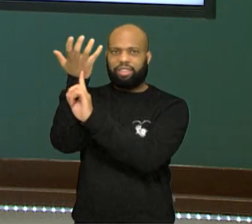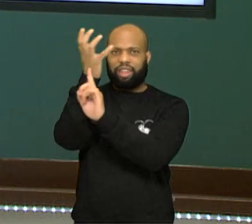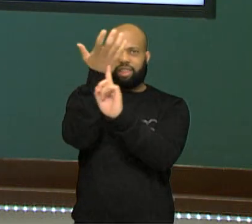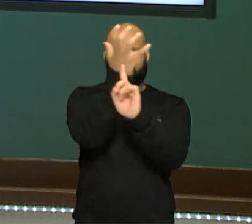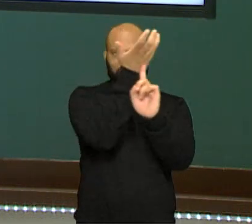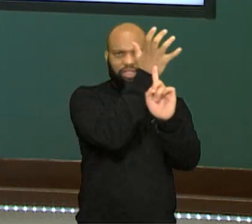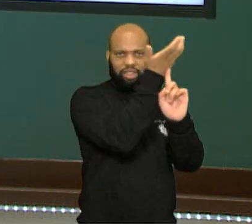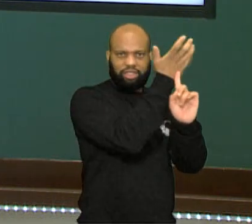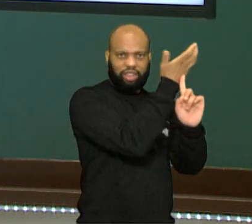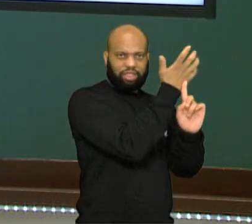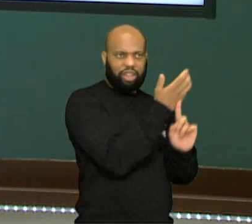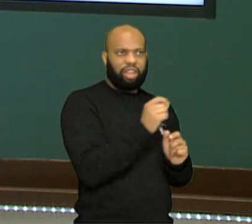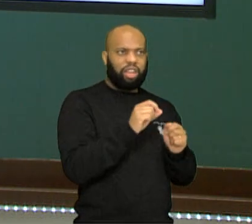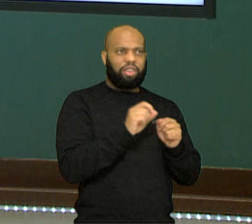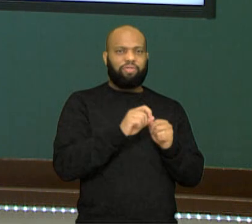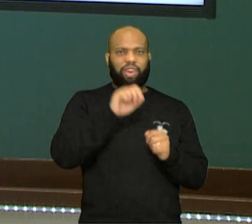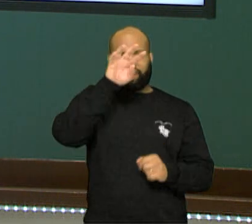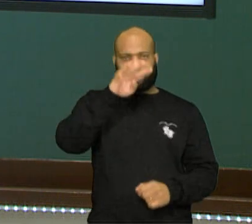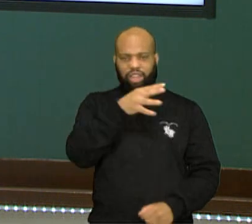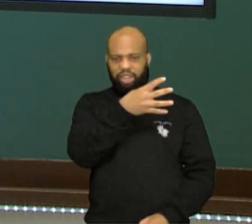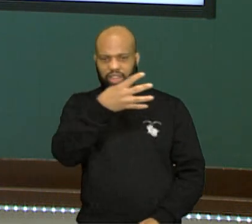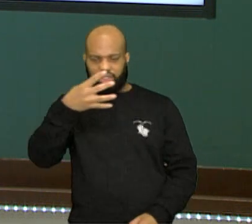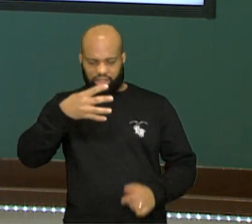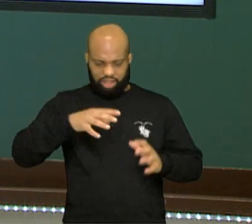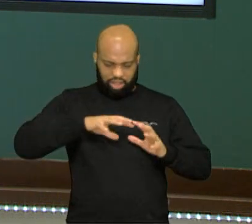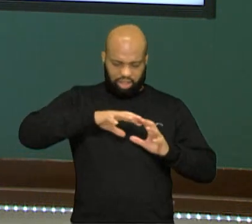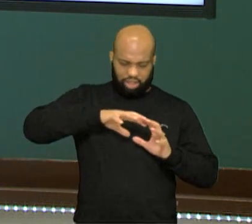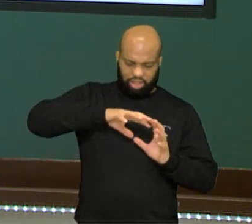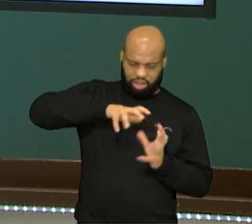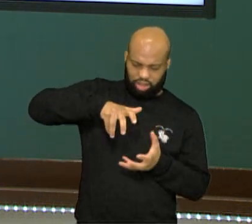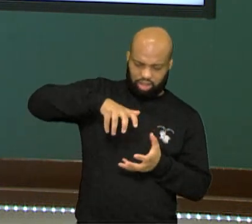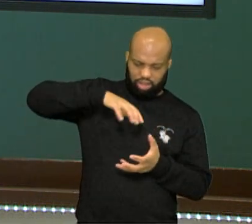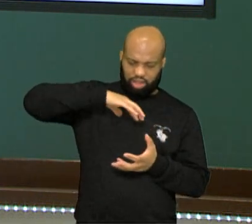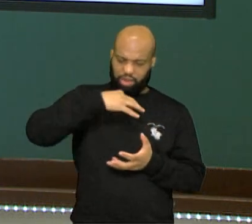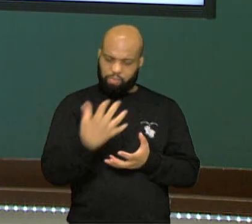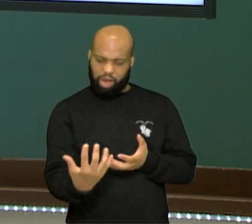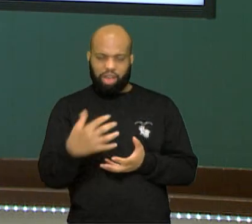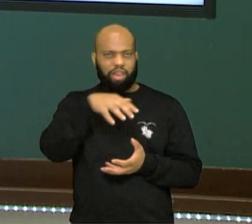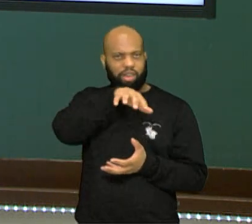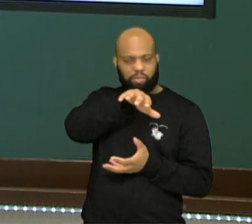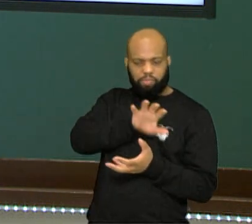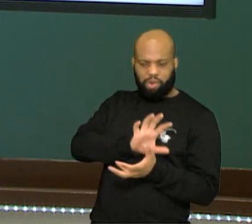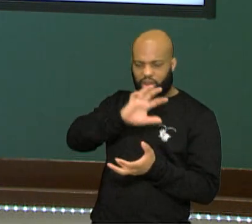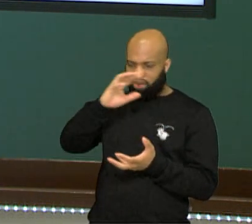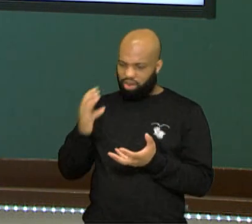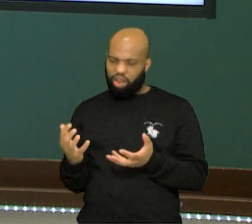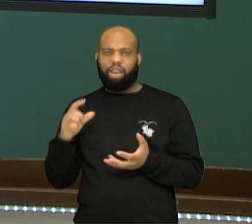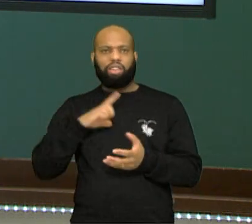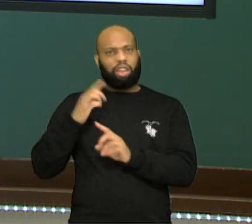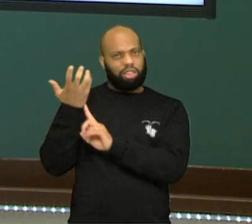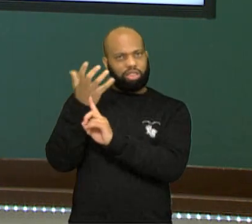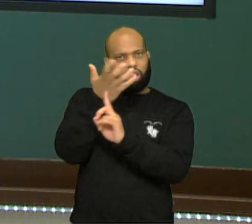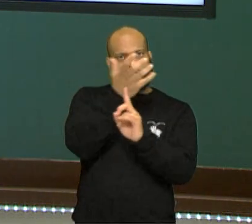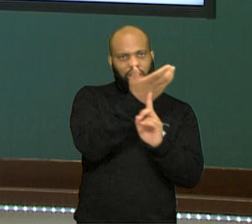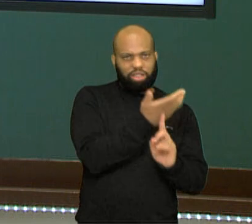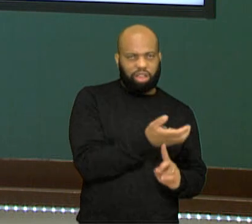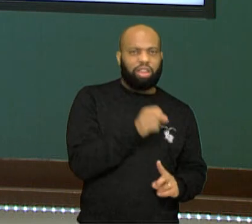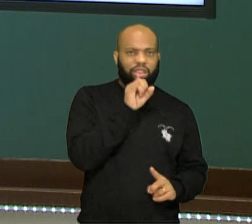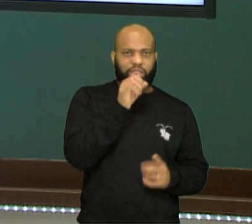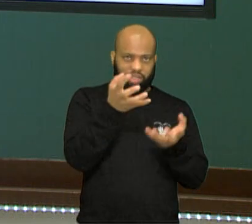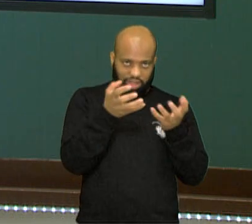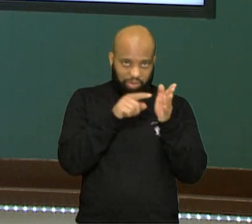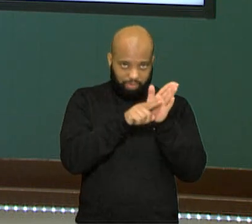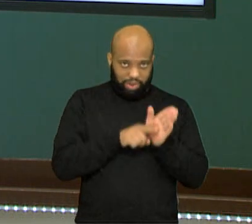uma malha exatamente sobre o globo terrestre. Quem tem curiosidade, pesquisa um pouquinho a respeito, discute com os colegas, que é um